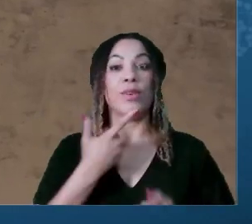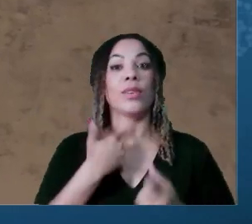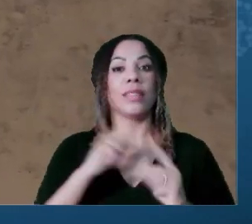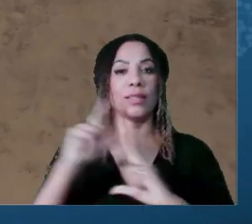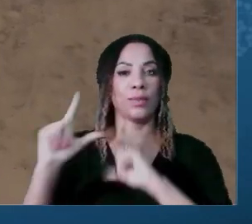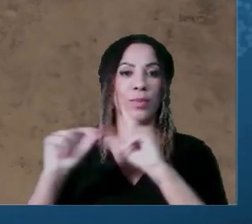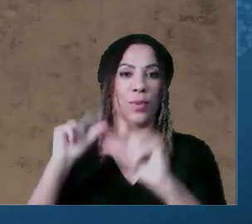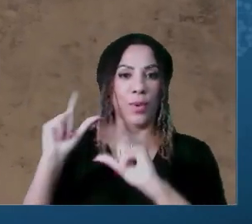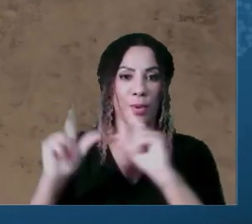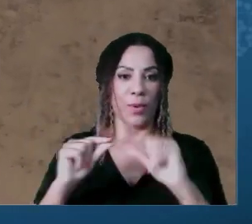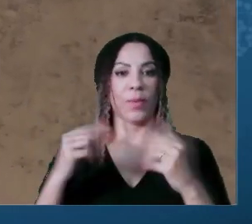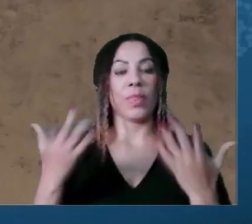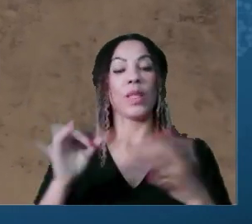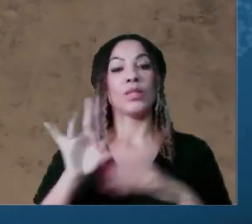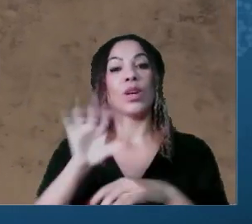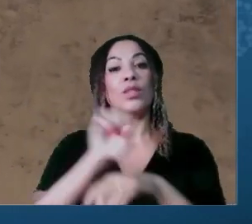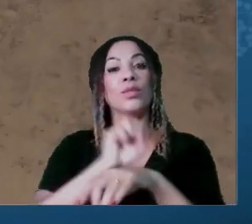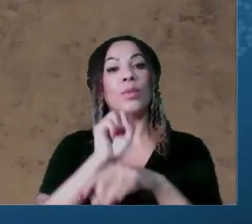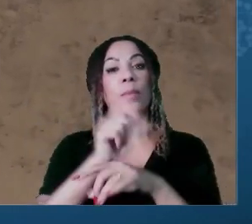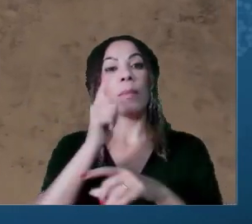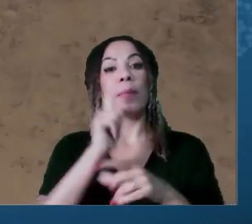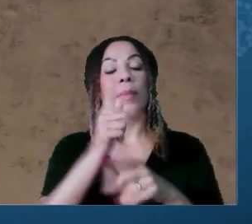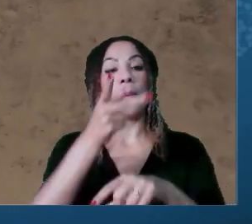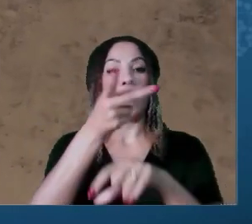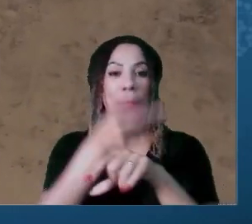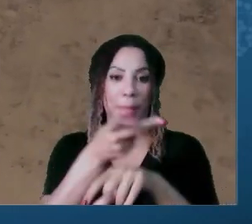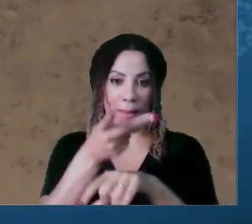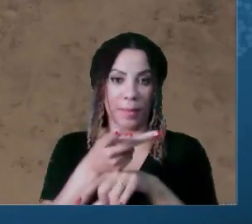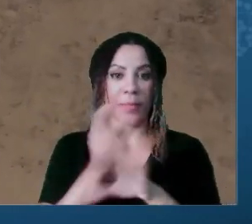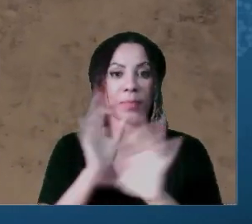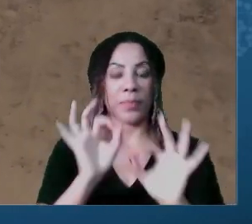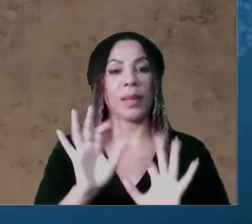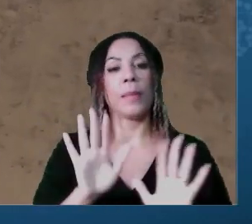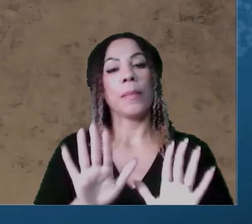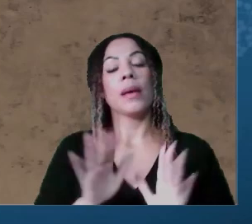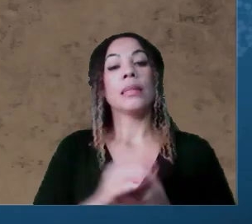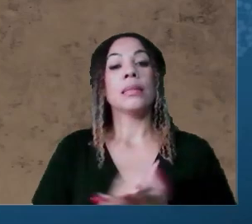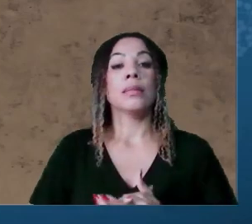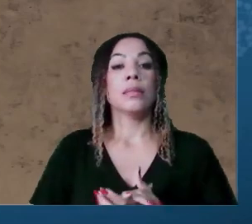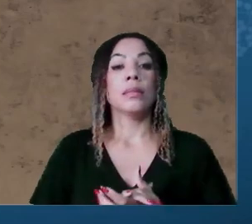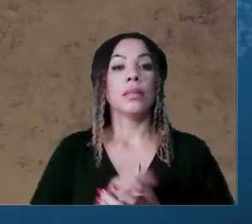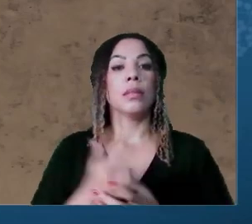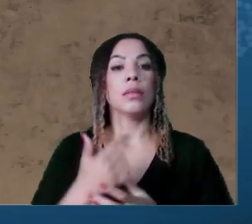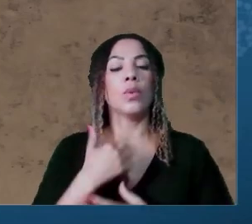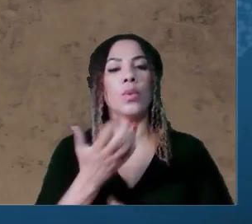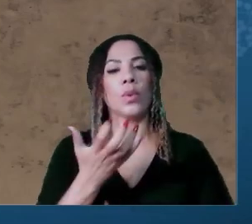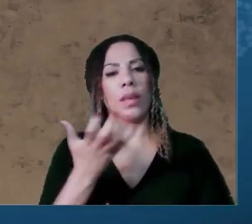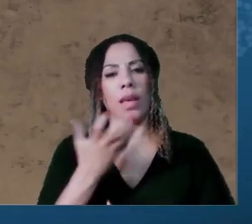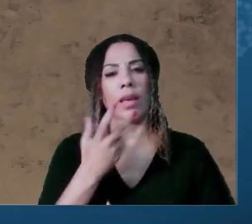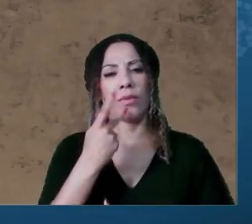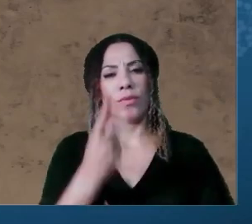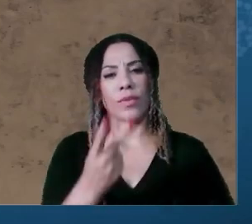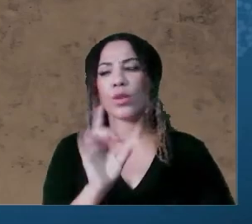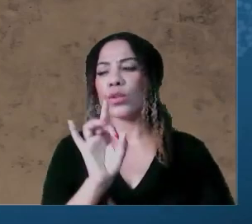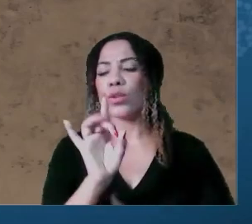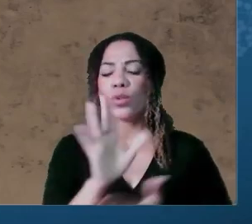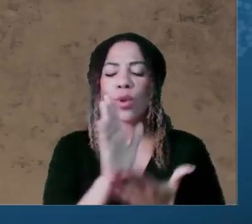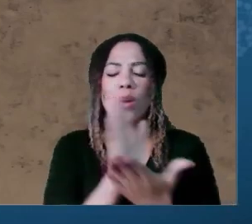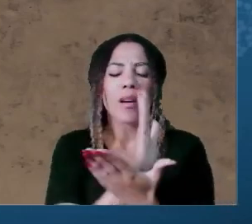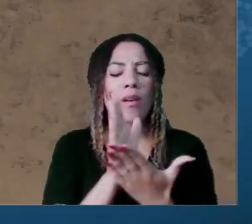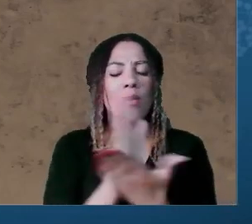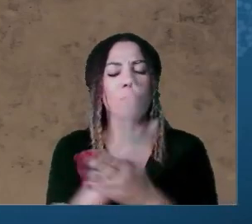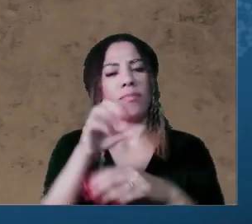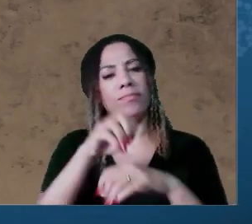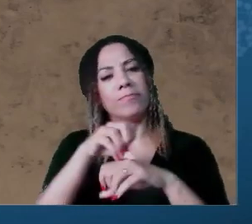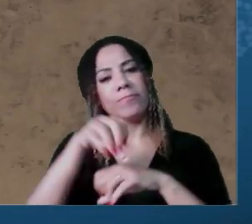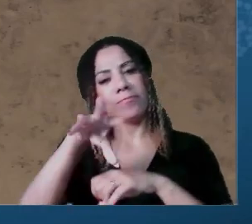só esperando essa premiação acontecer. Mas talvez eu queria colocar somente algumas informações para